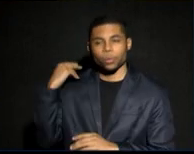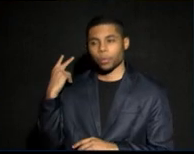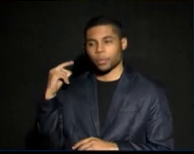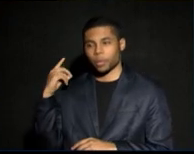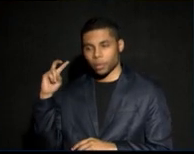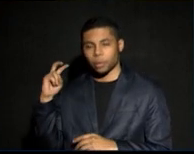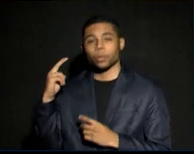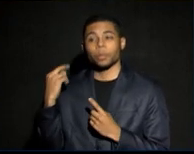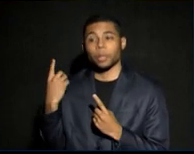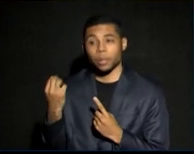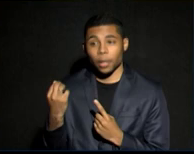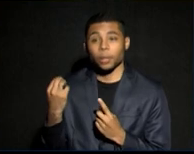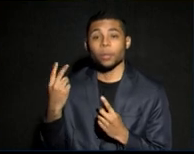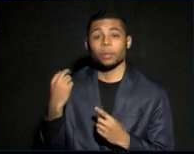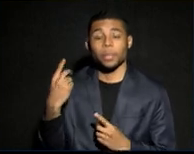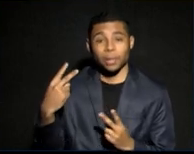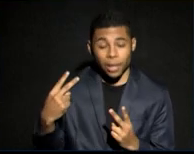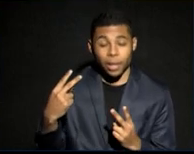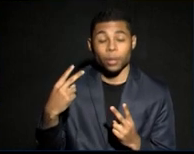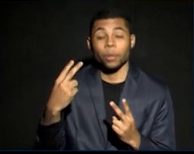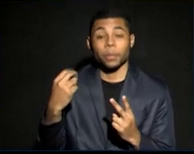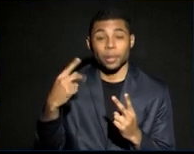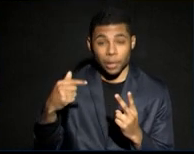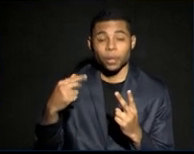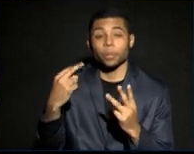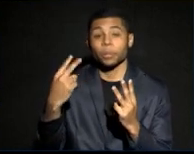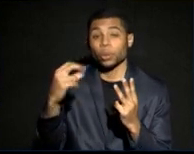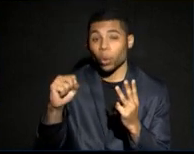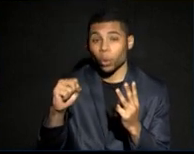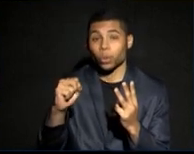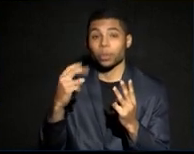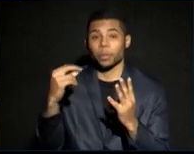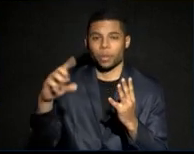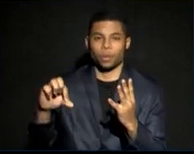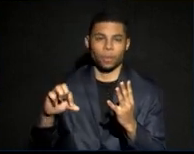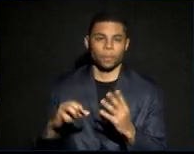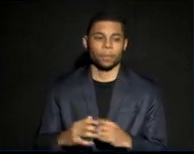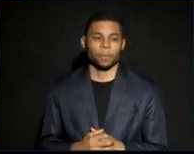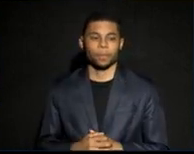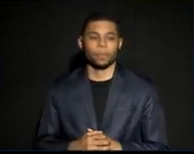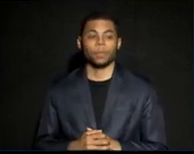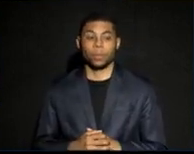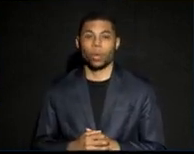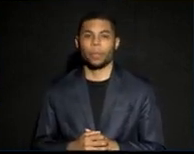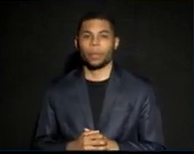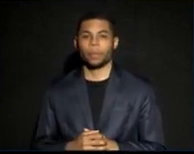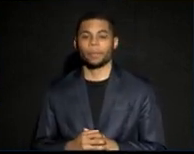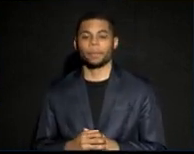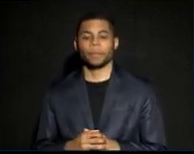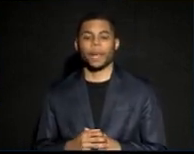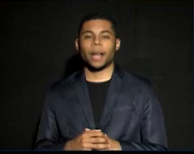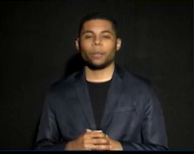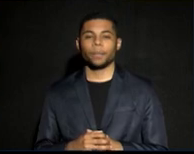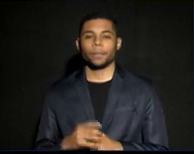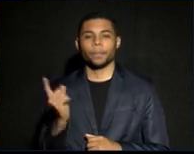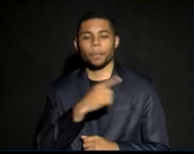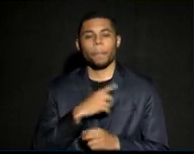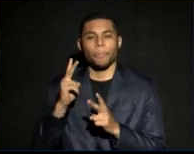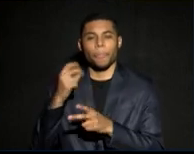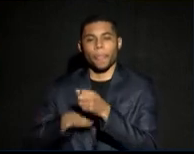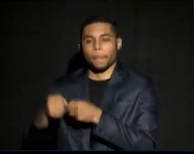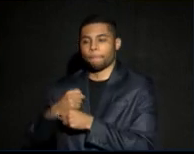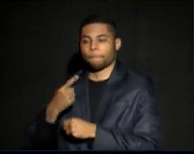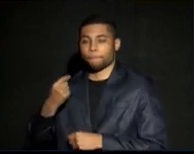17 18 19 andando de lado não teve reformas estruturantes aqui em São Paulo a despesa obrigatória do Estado explodiu